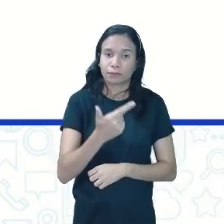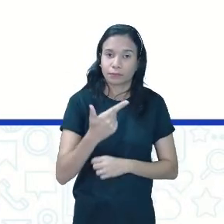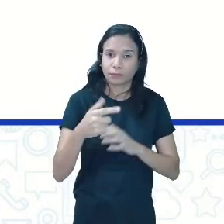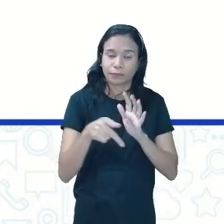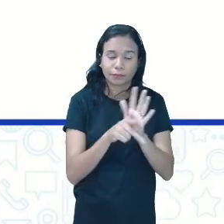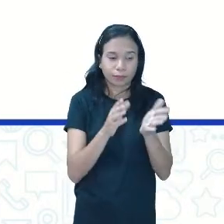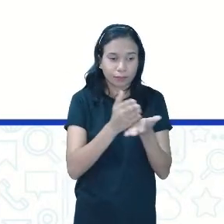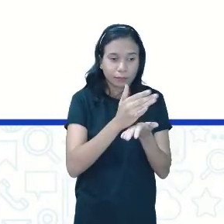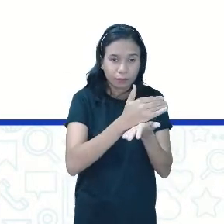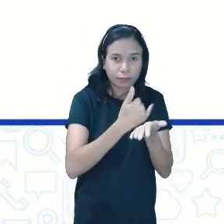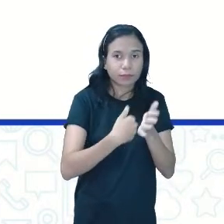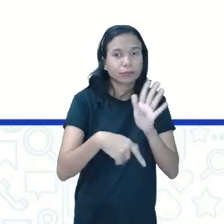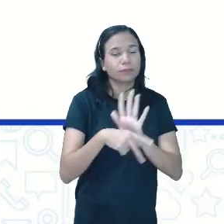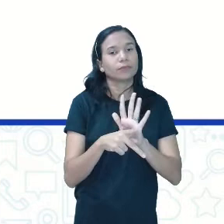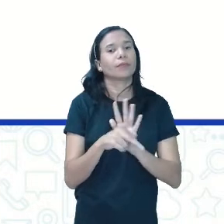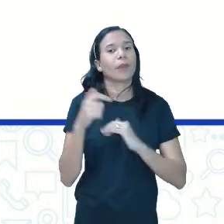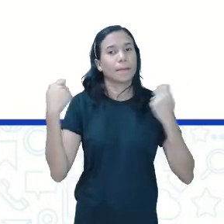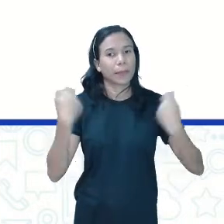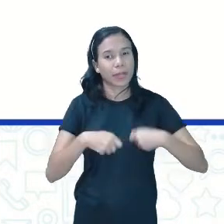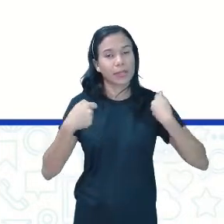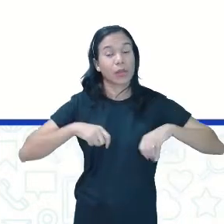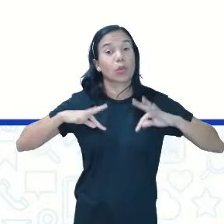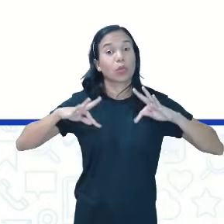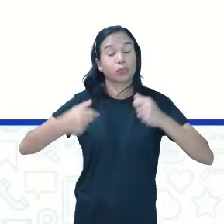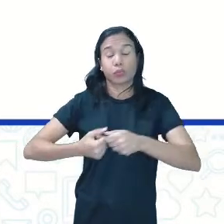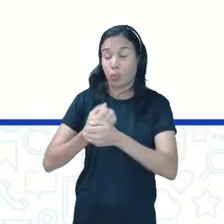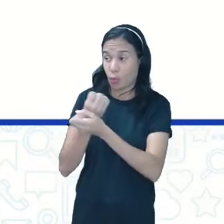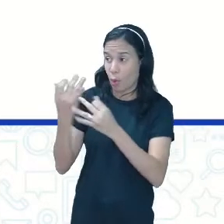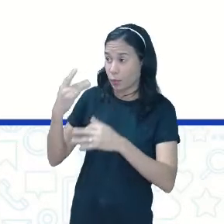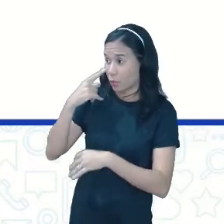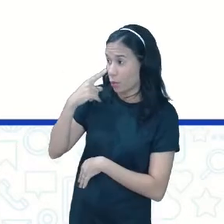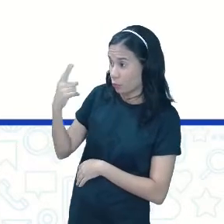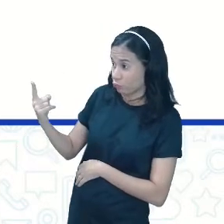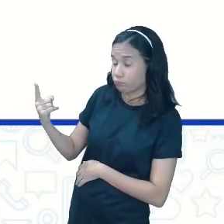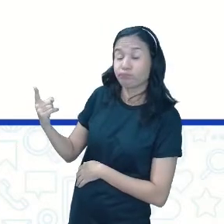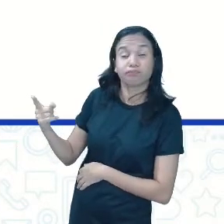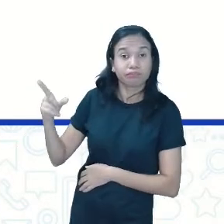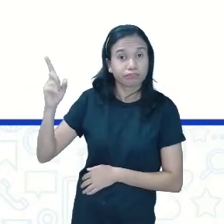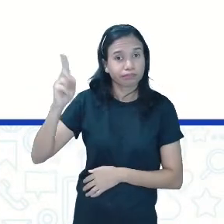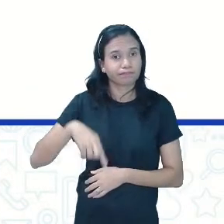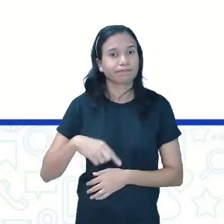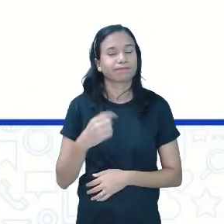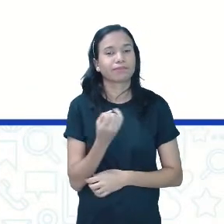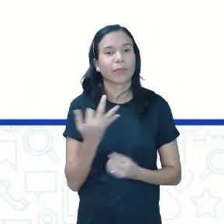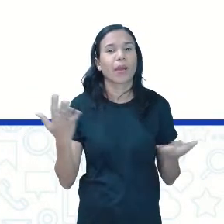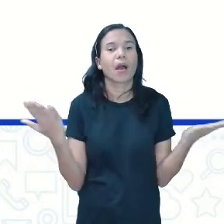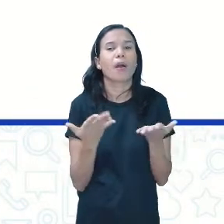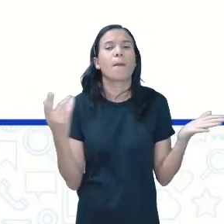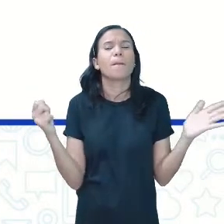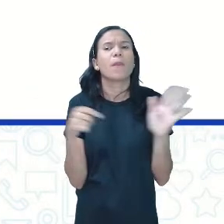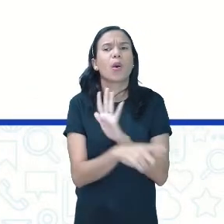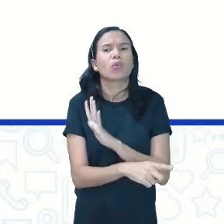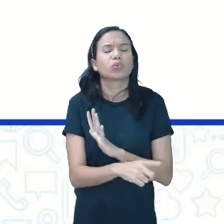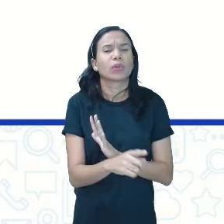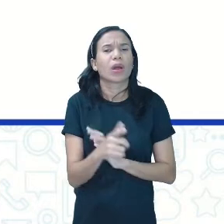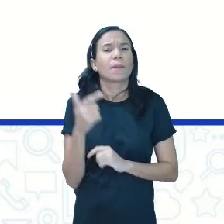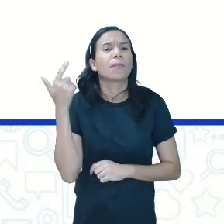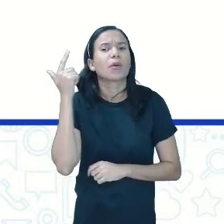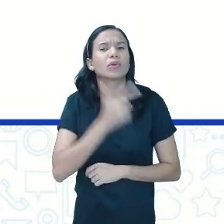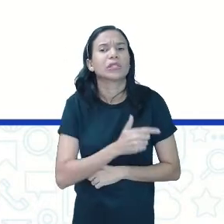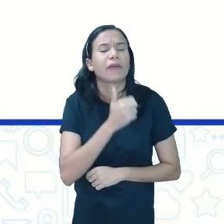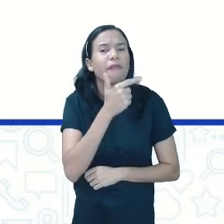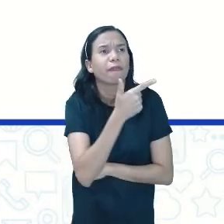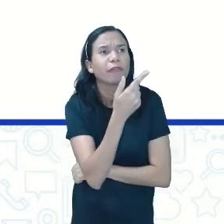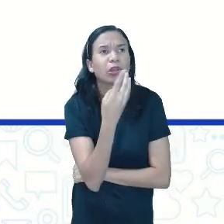porções deste bolo, precisamos dessa quantidade aí de ingredientes. A pergunta é, para